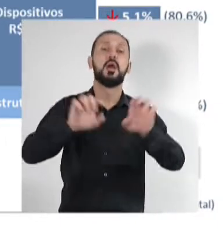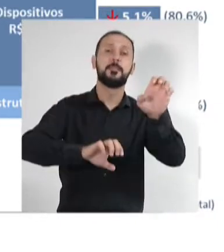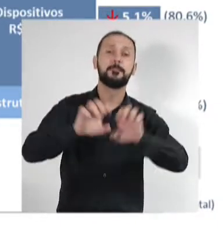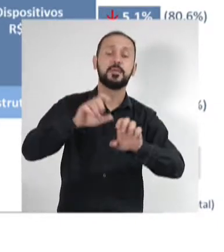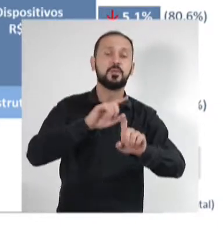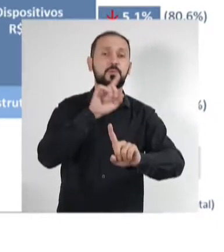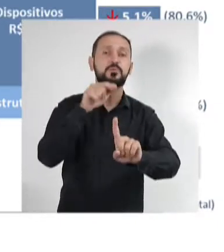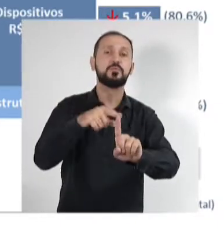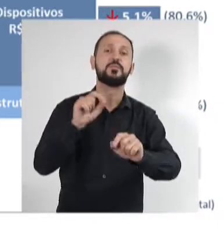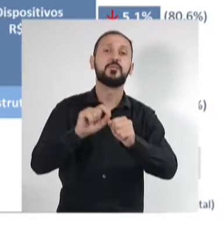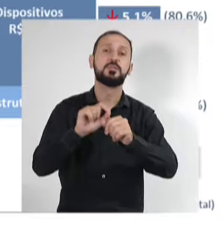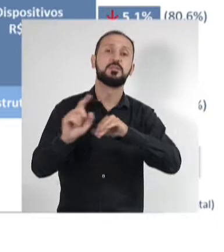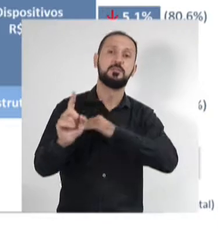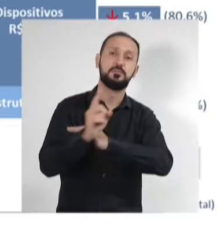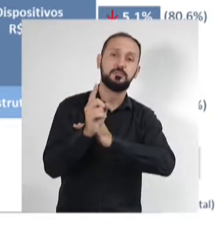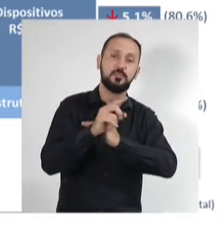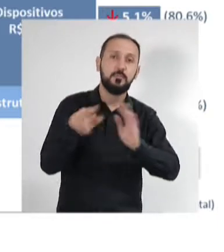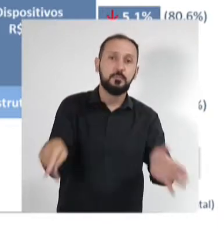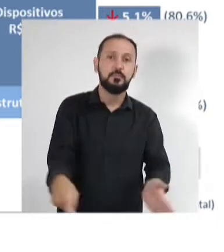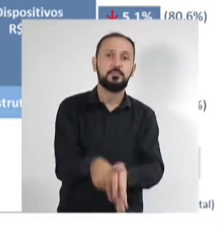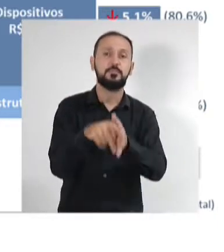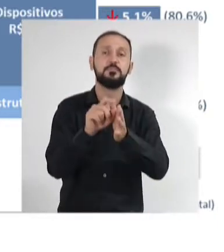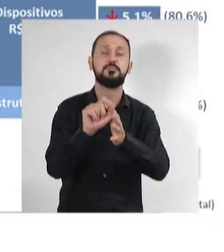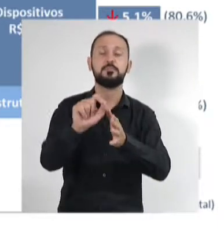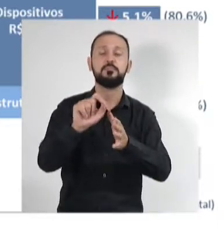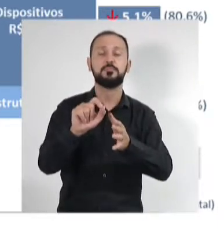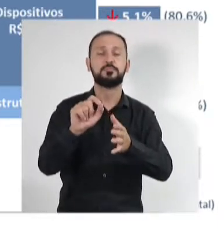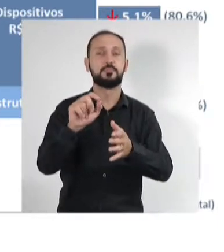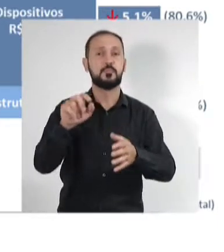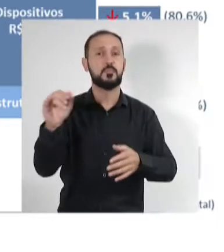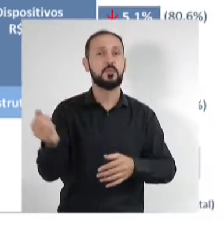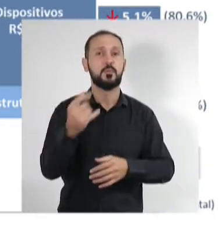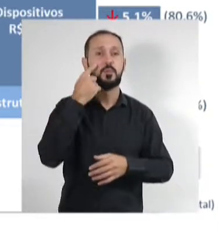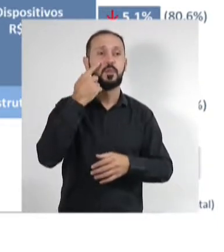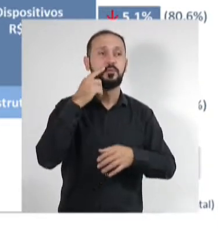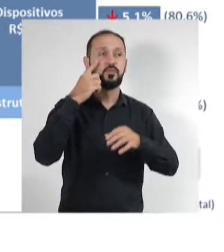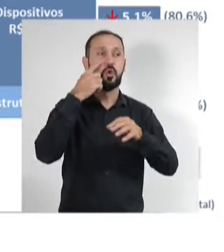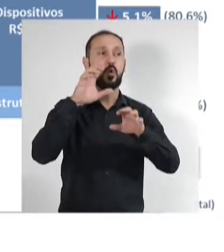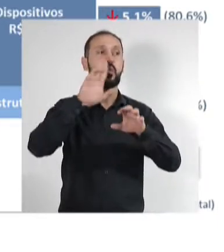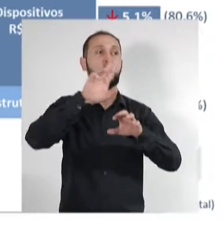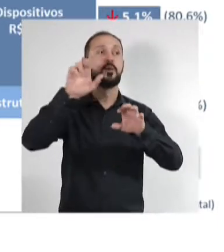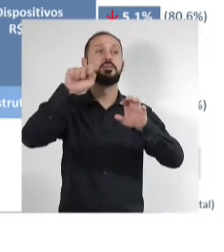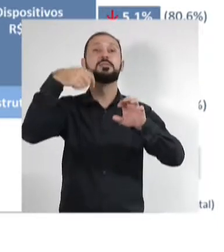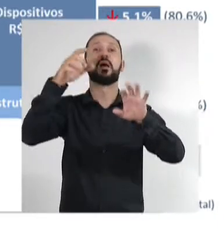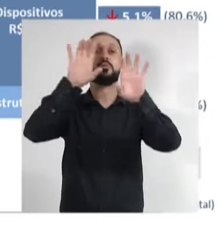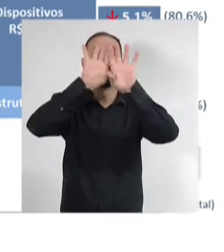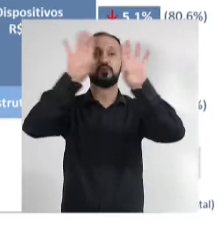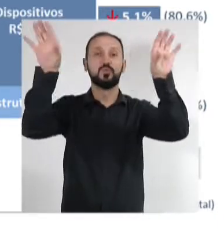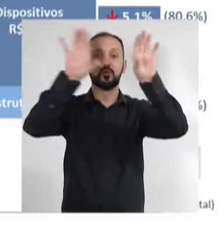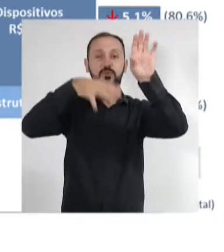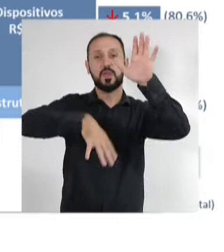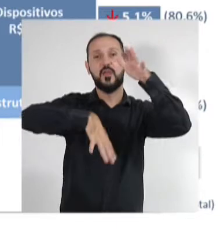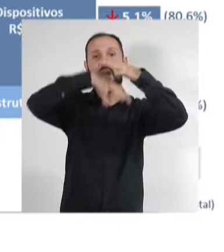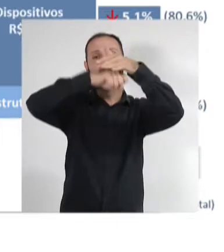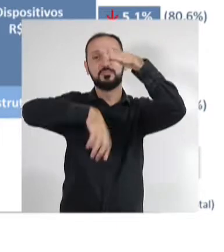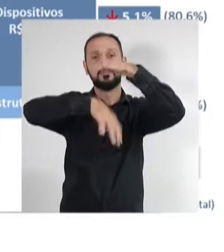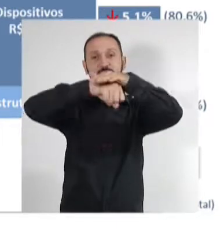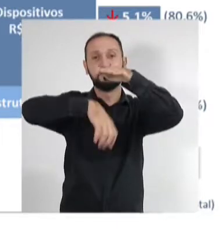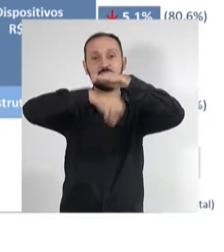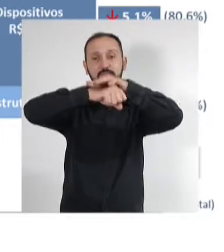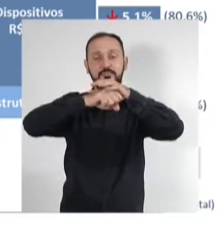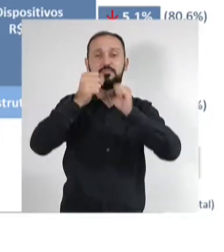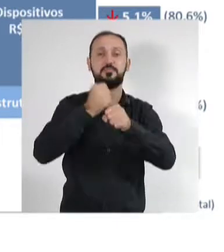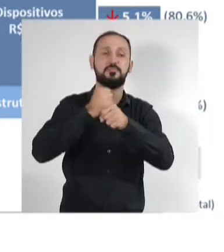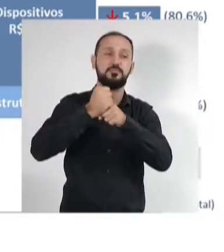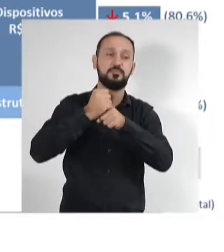objeto social a prestação de serviços de TI em si. Chamando a atenção rapidamente para a nuvem, ali em cima, no topo, crescimento de 55% no último